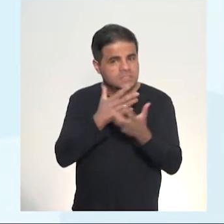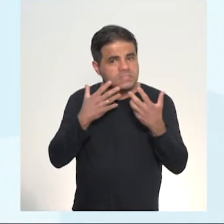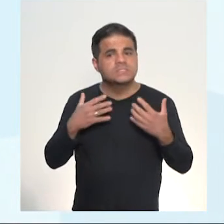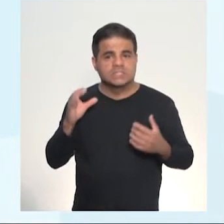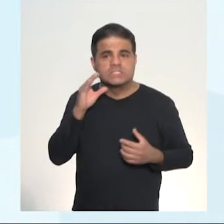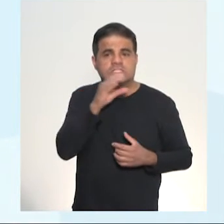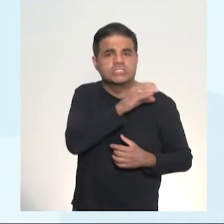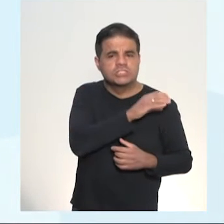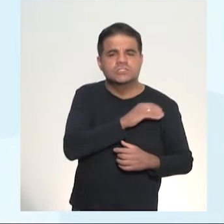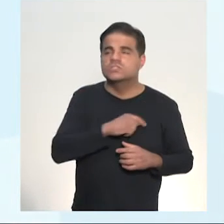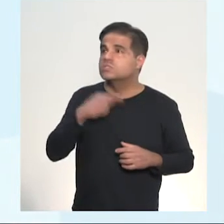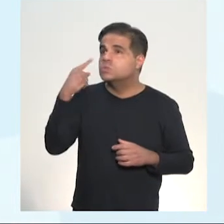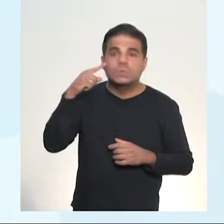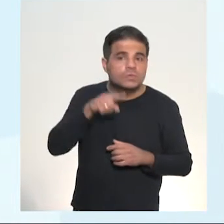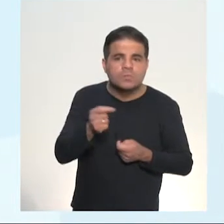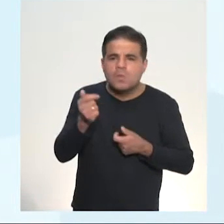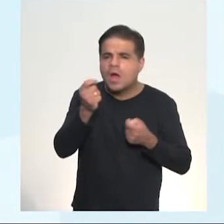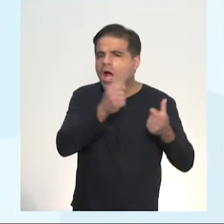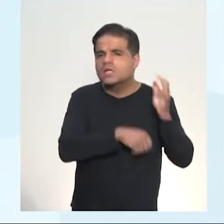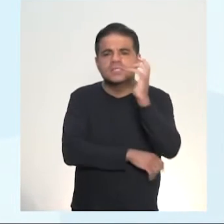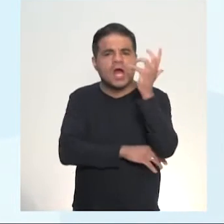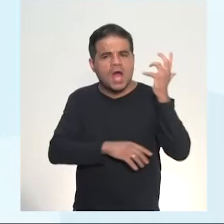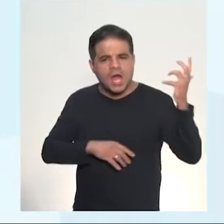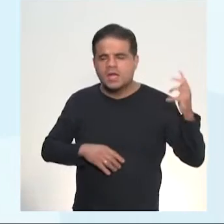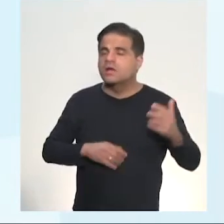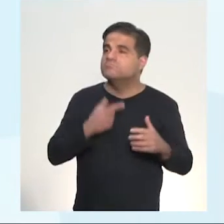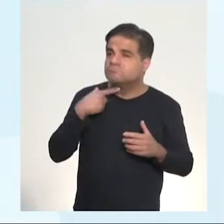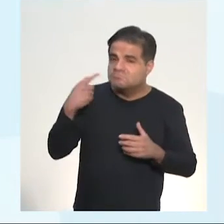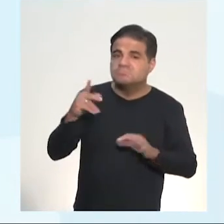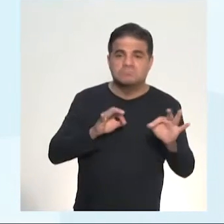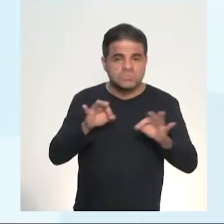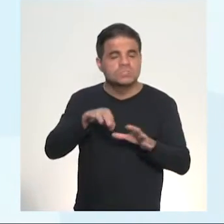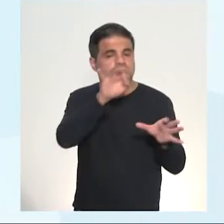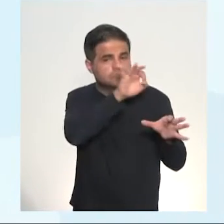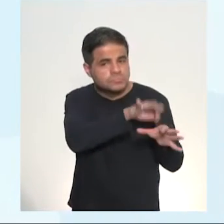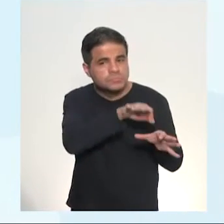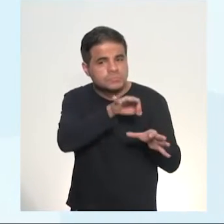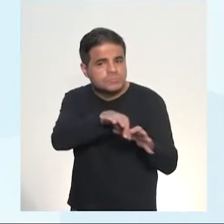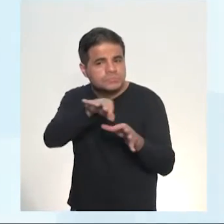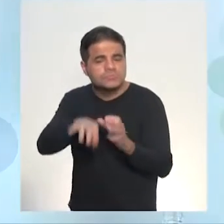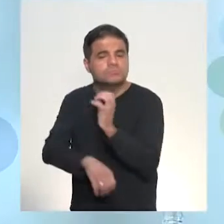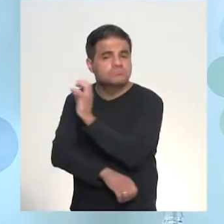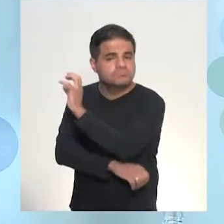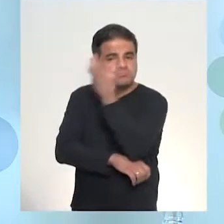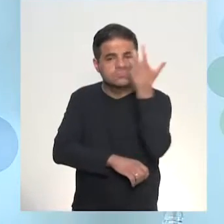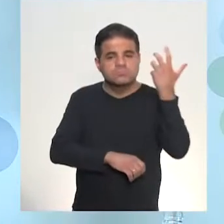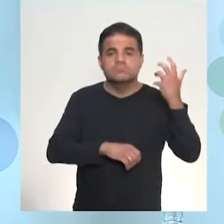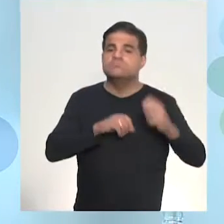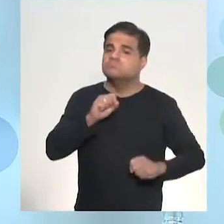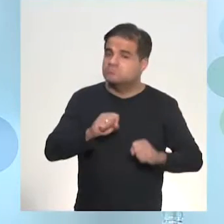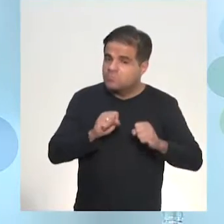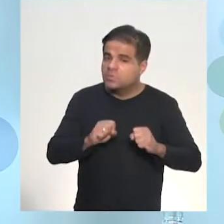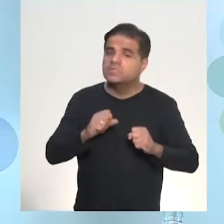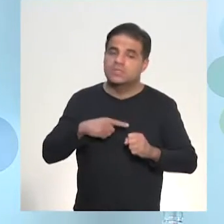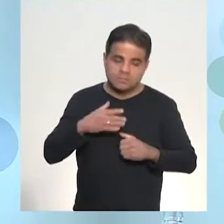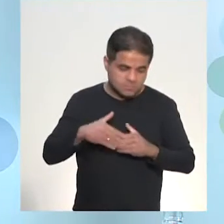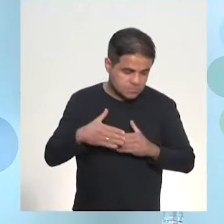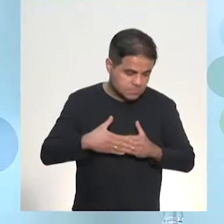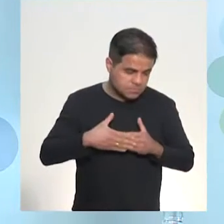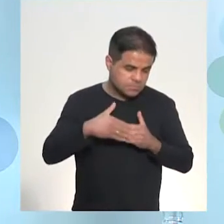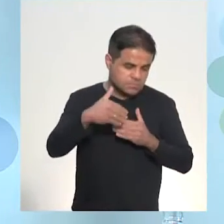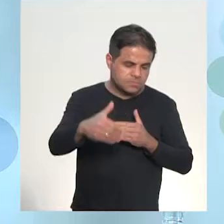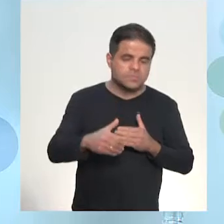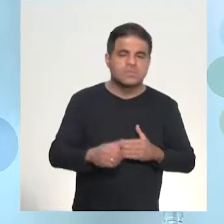professor? E a gente não vê muita árvore lá, e tem gente com projeto de plantar a árvore, já estão fazendo, em pouco tempo, talvez, a gente tenha um pouquinho de árvores lá. Agora,